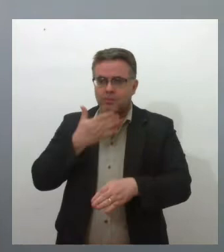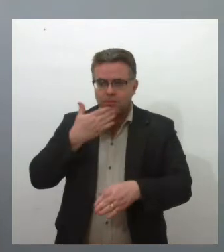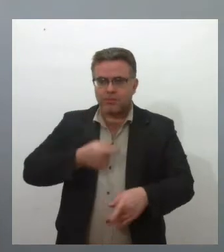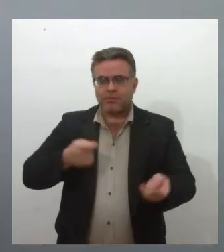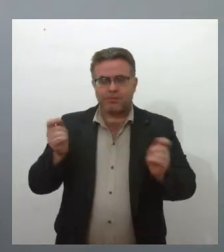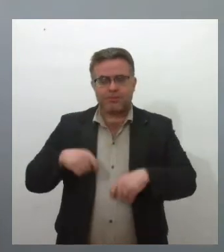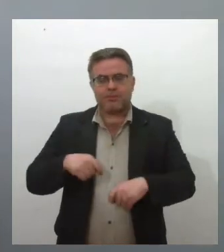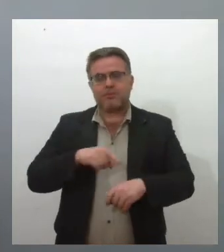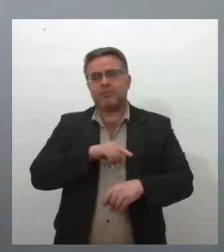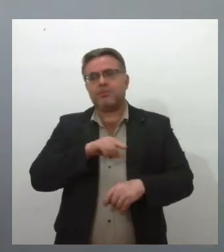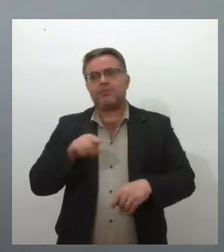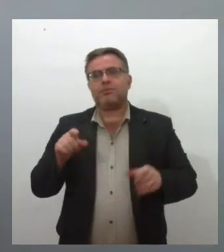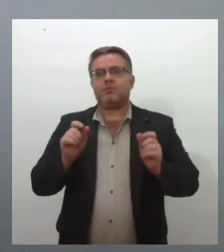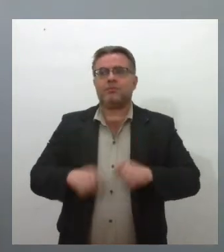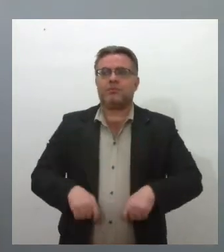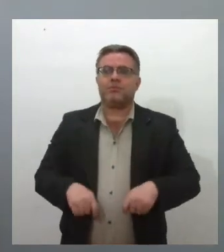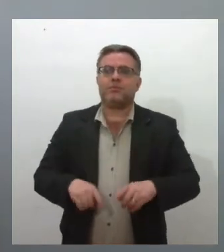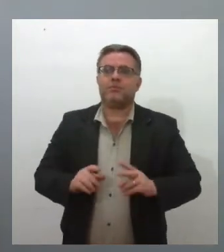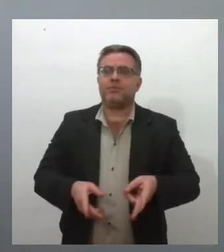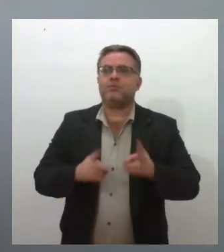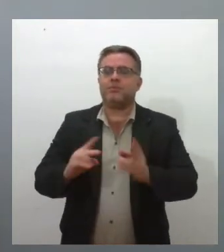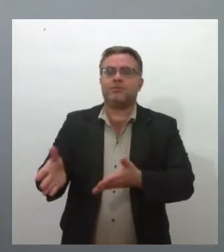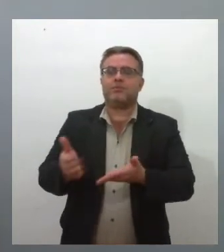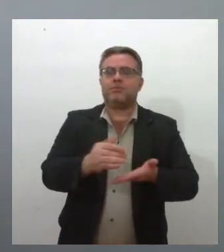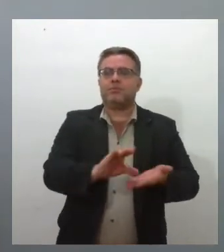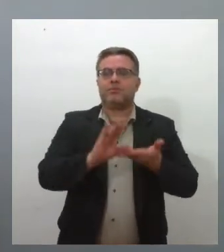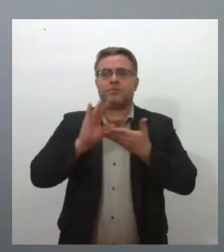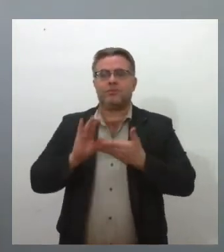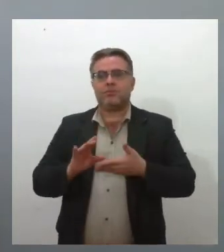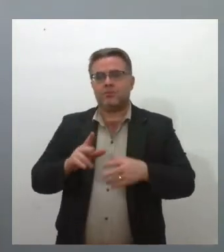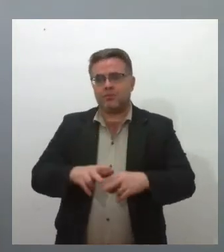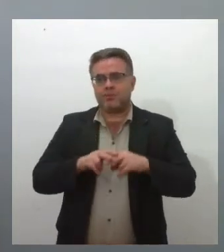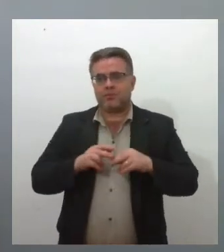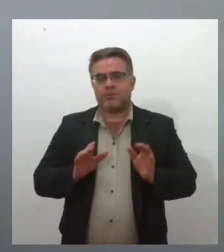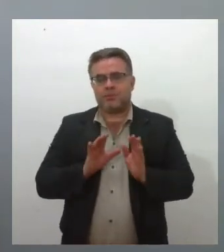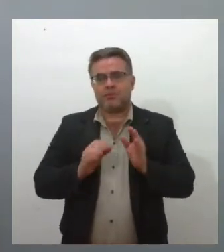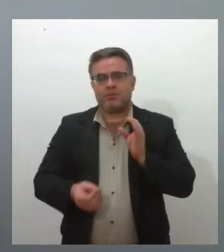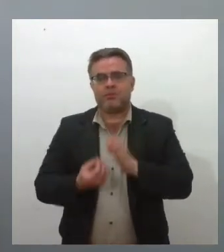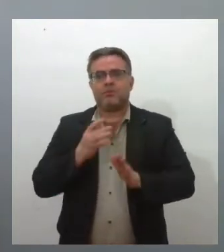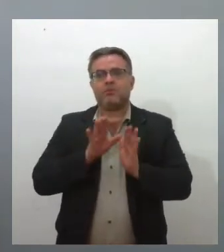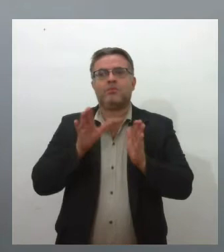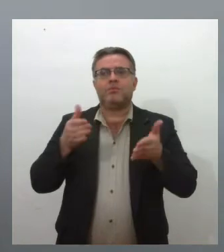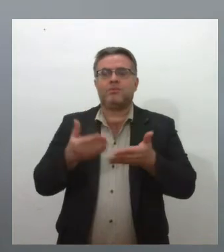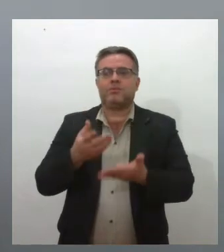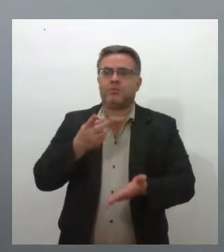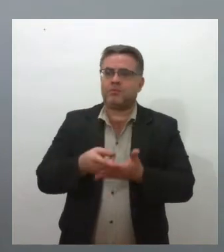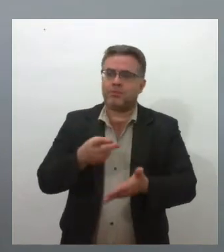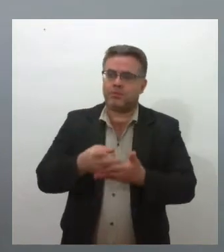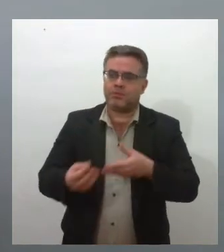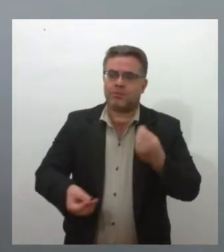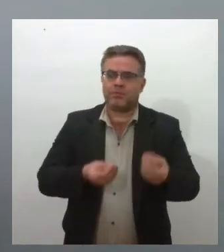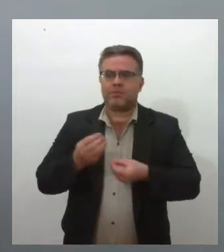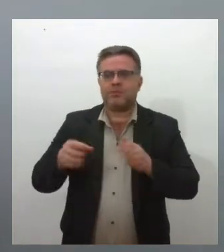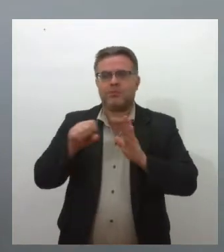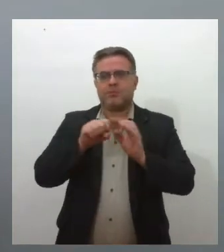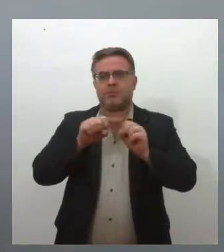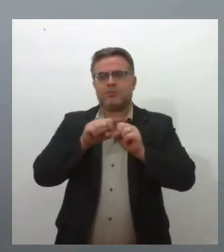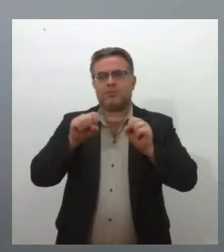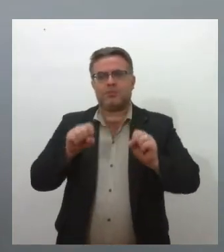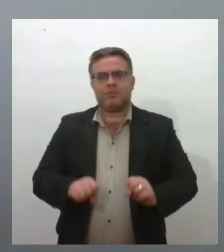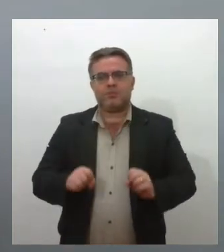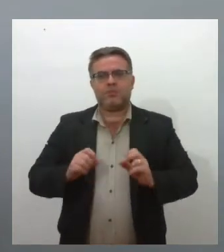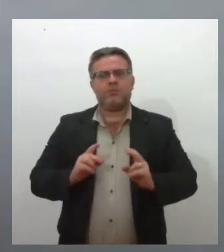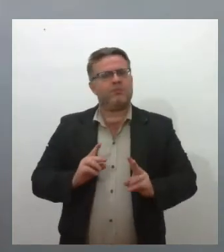esses municípios potencializem sua arrecadação. E esse fórum, então, ele pretende, de forma sistemática e